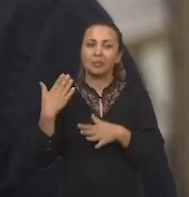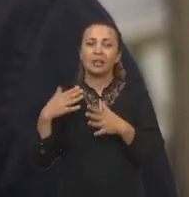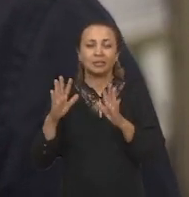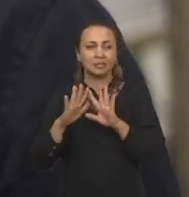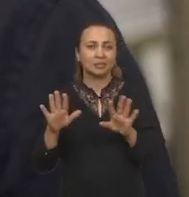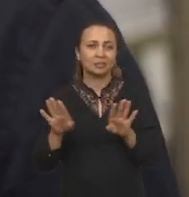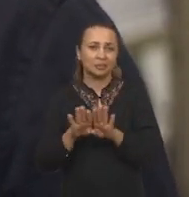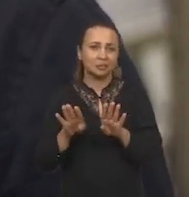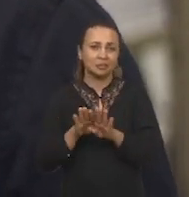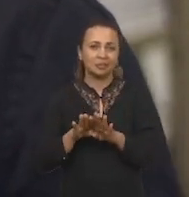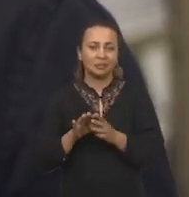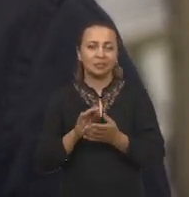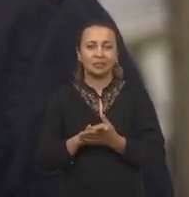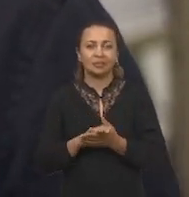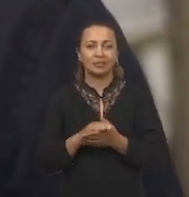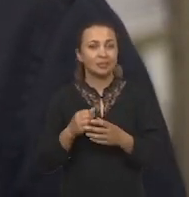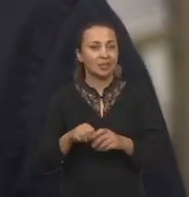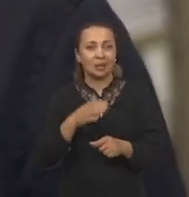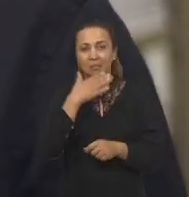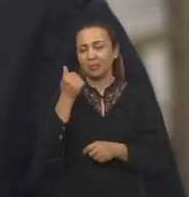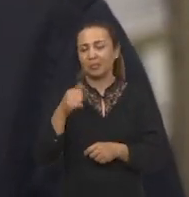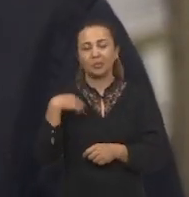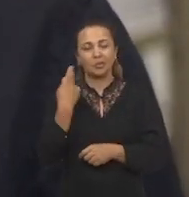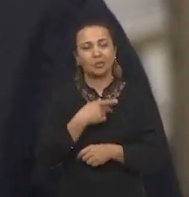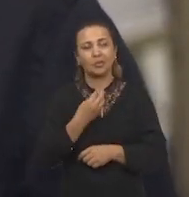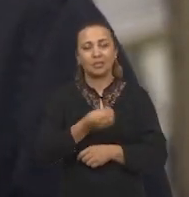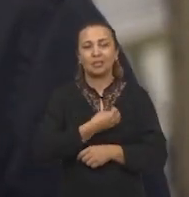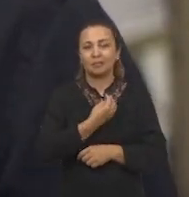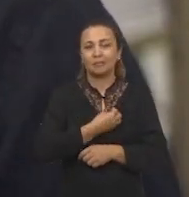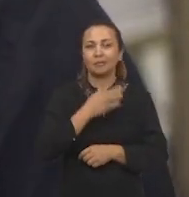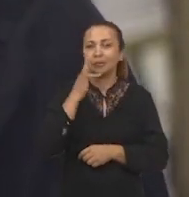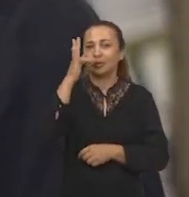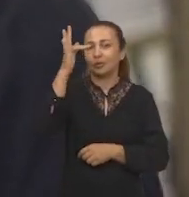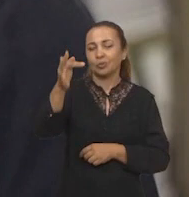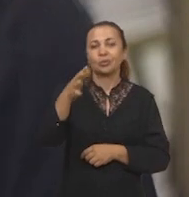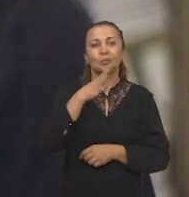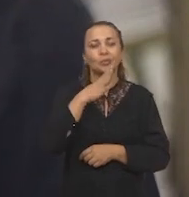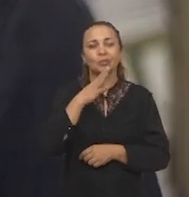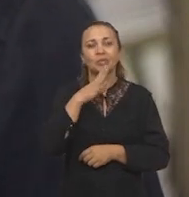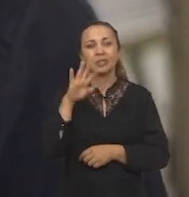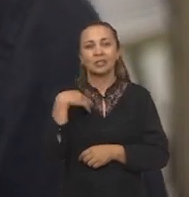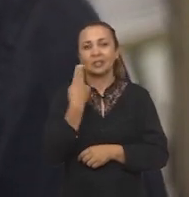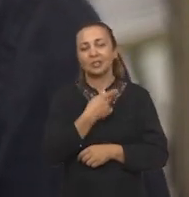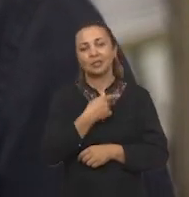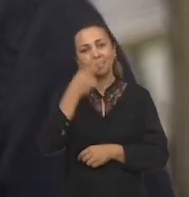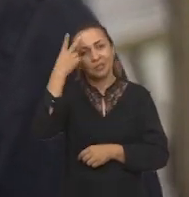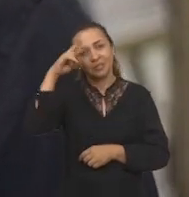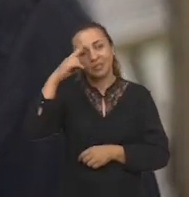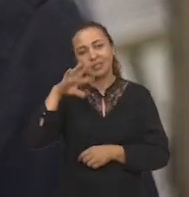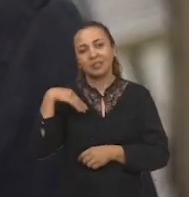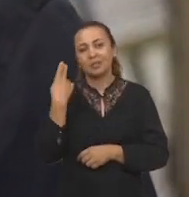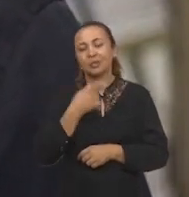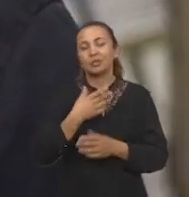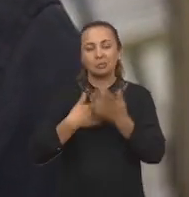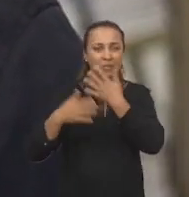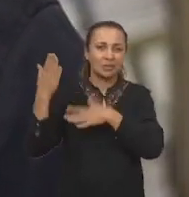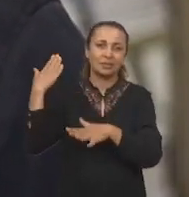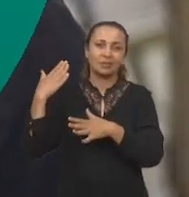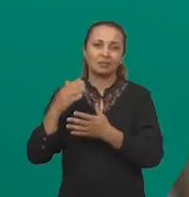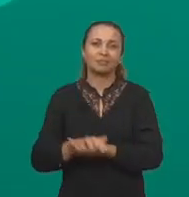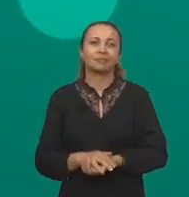também, né? Conduzir melhor a nossa vida no futuro, conhecendo nossa história, nossa trajetória, nosso